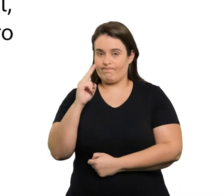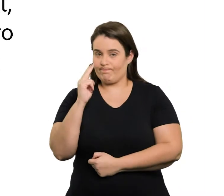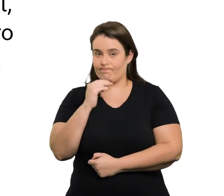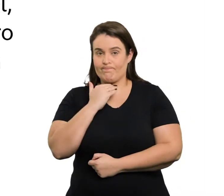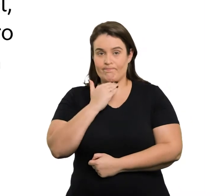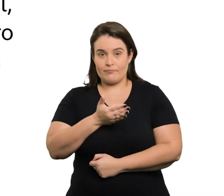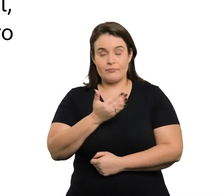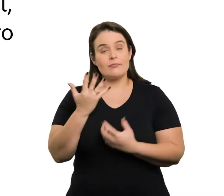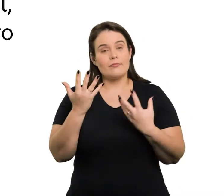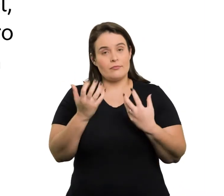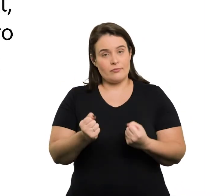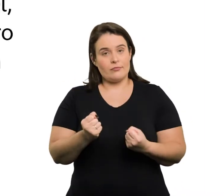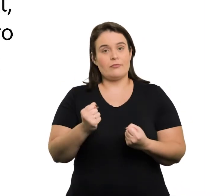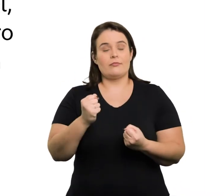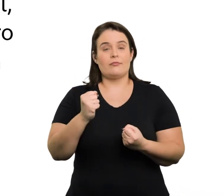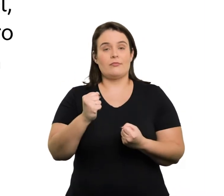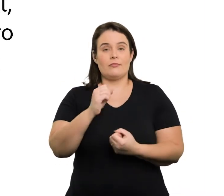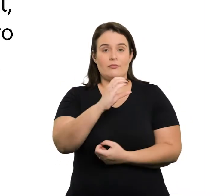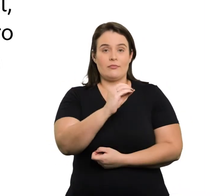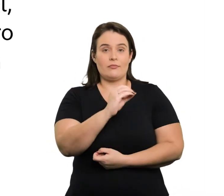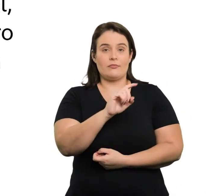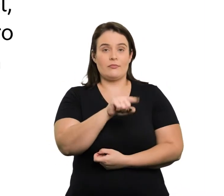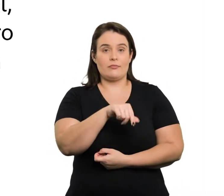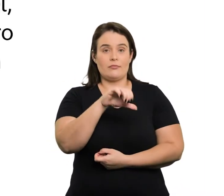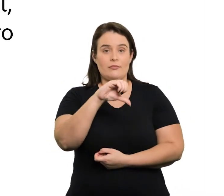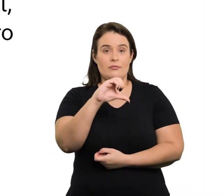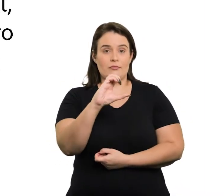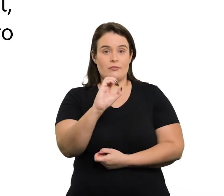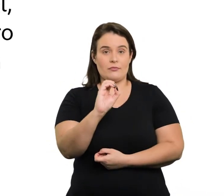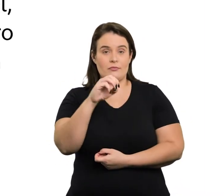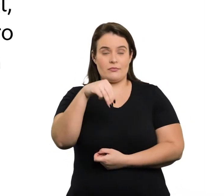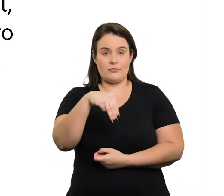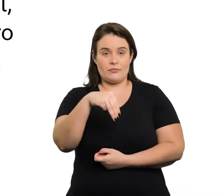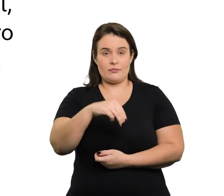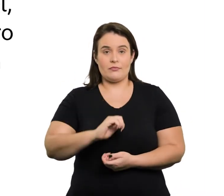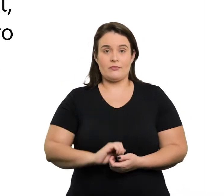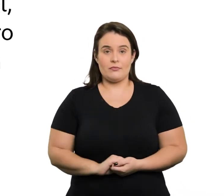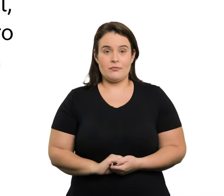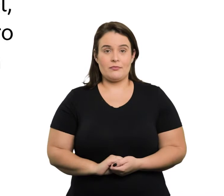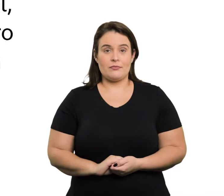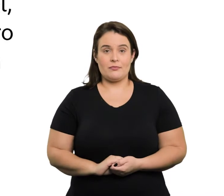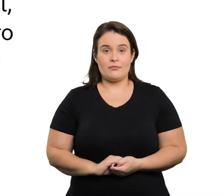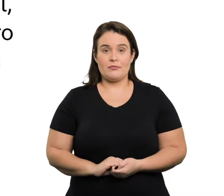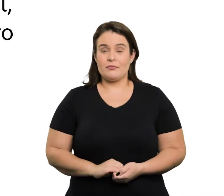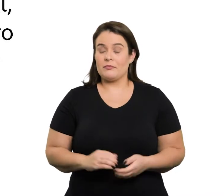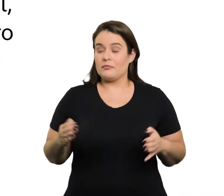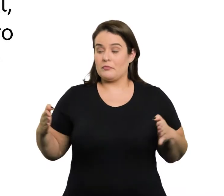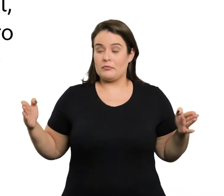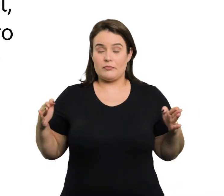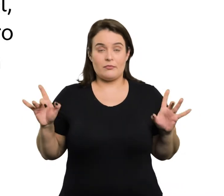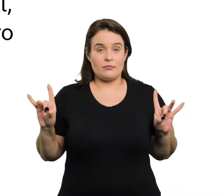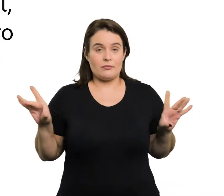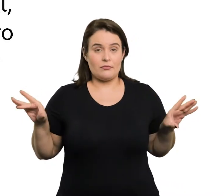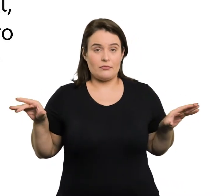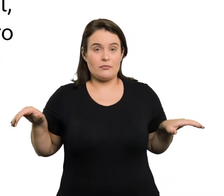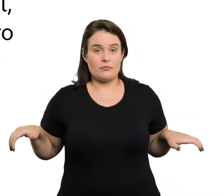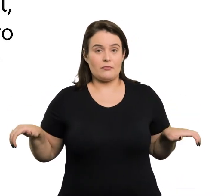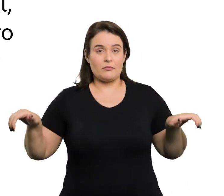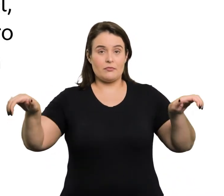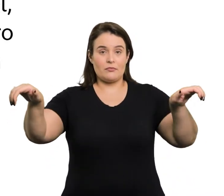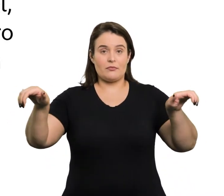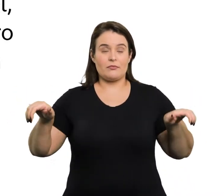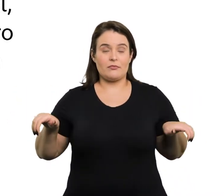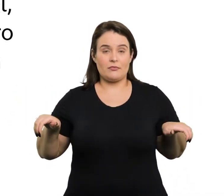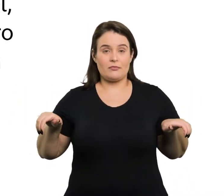for impraticável, será aceita a largura de 0,90 m, área livre entre corrimãos, e